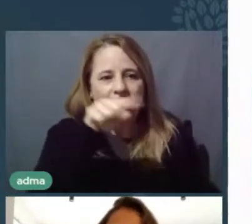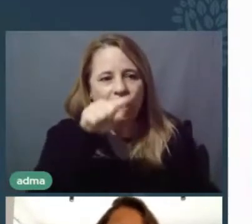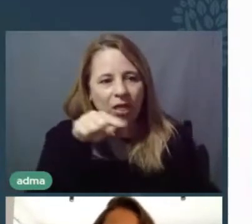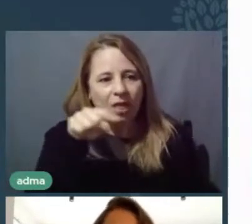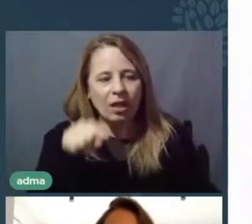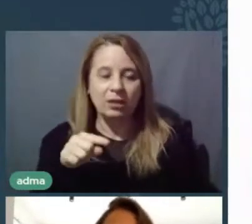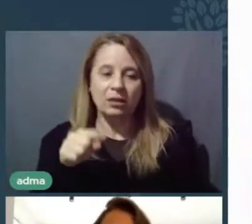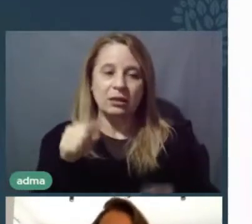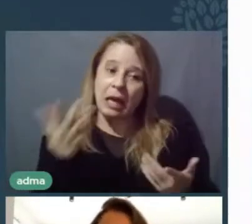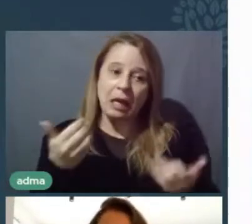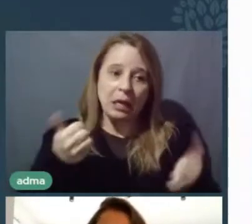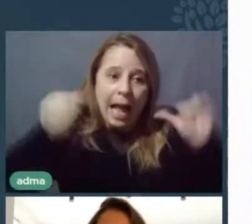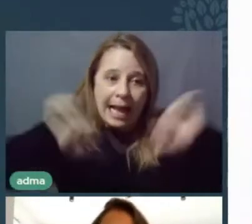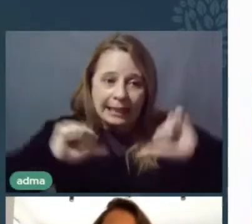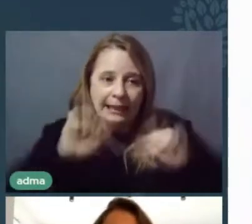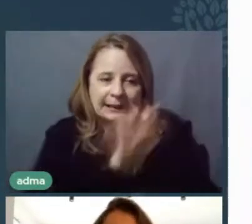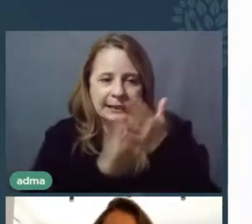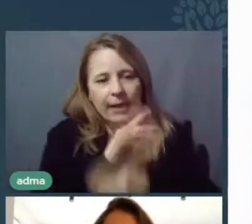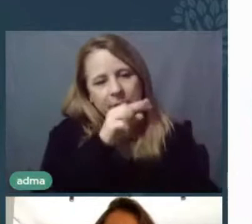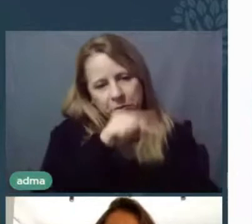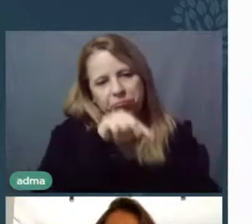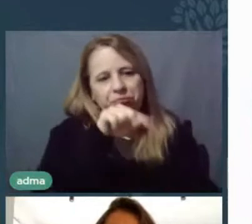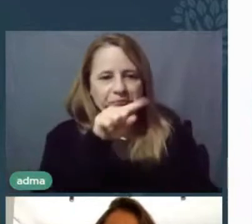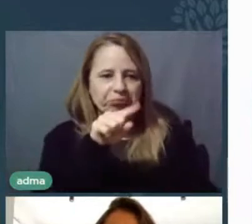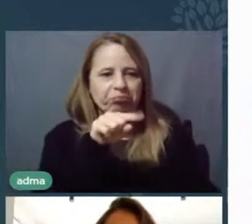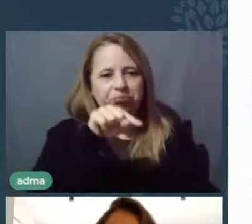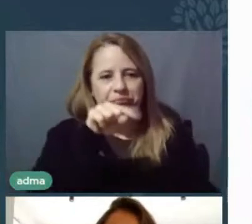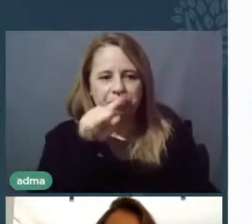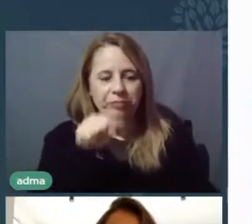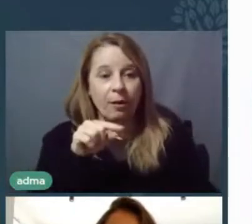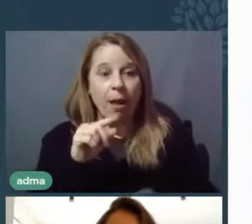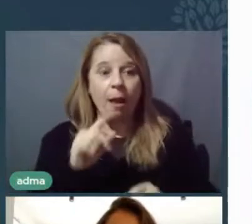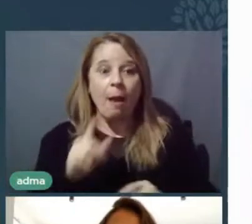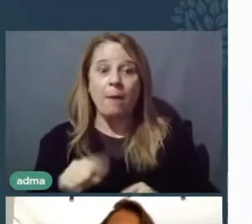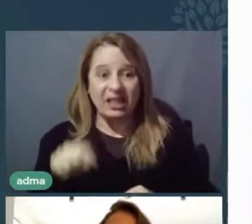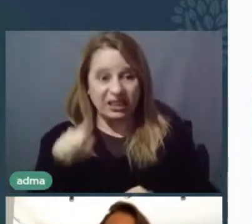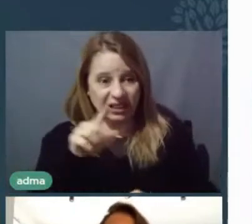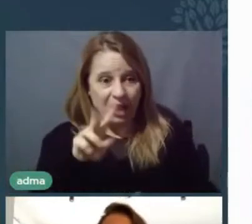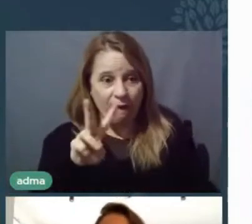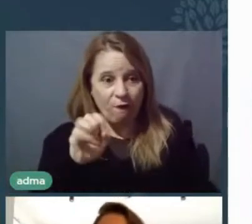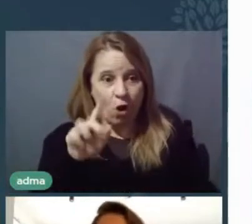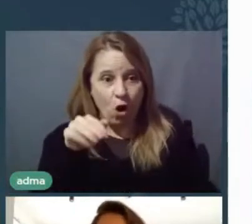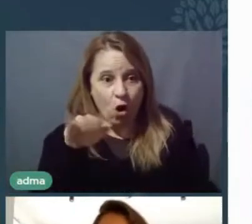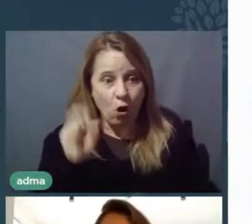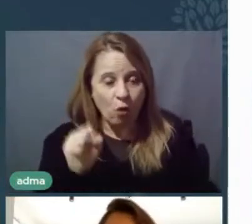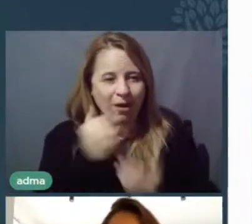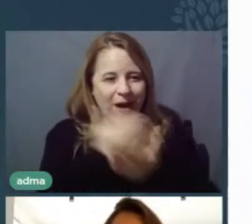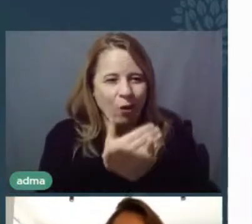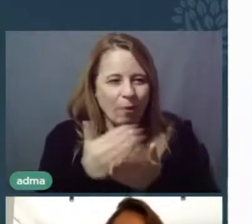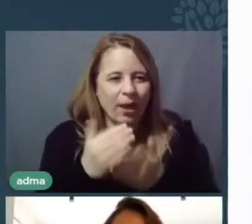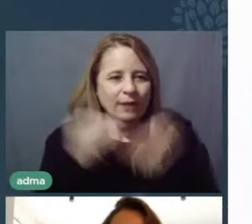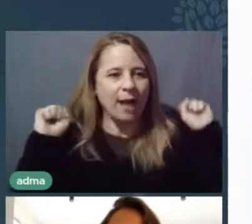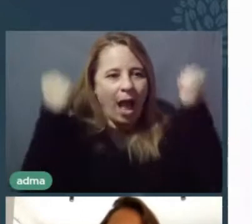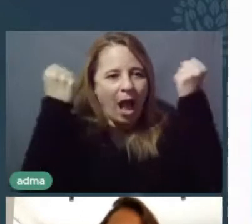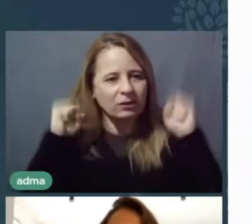crise, sem nada, ele até tem um volume corrente como indivíduos normais. Mas esse volume corrente, ao começar a realizar